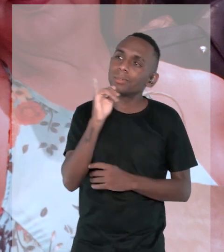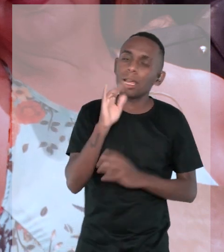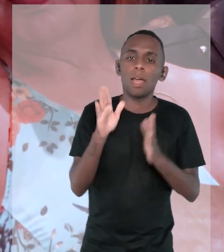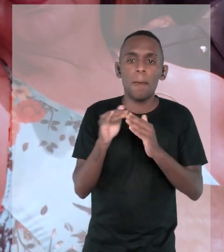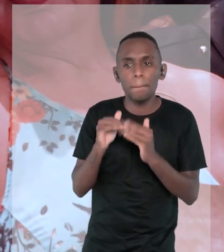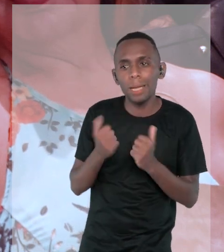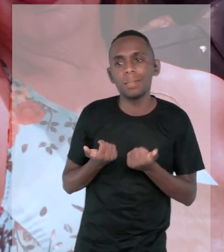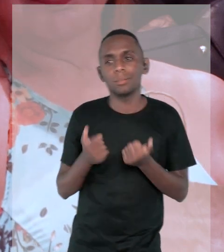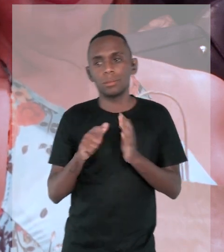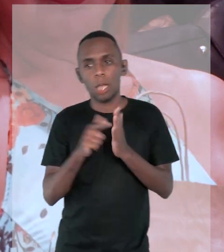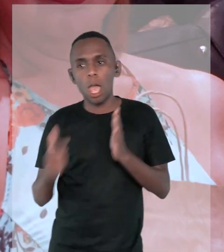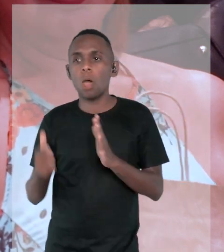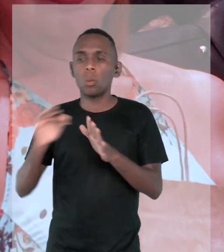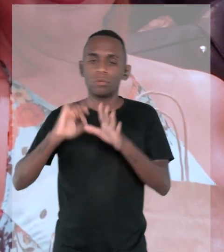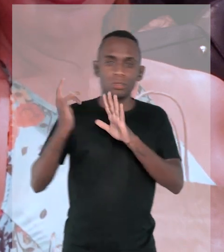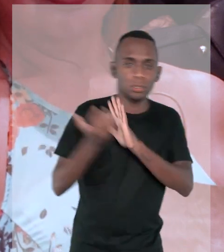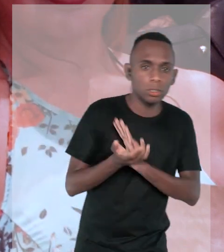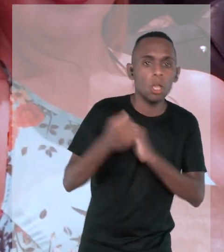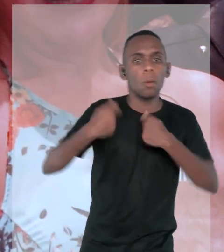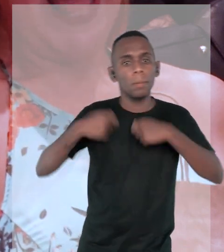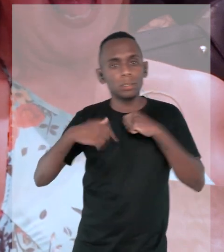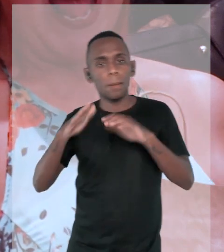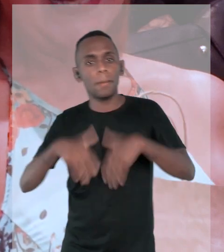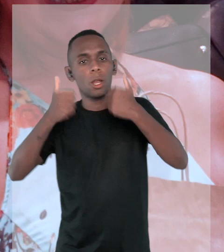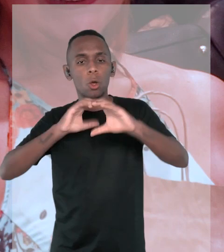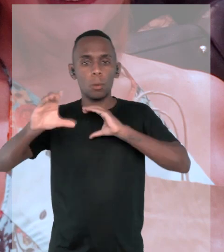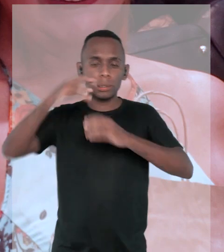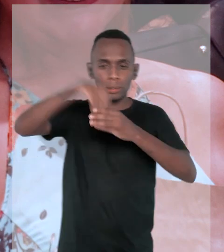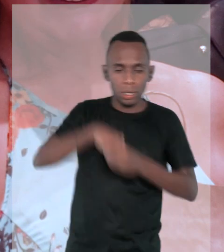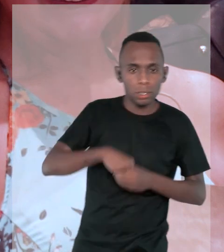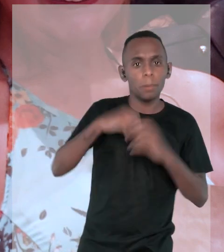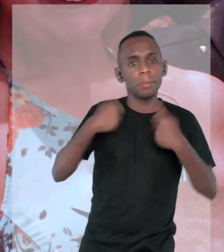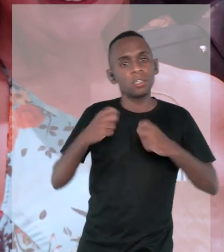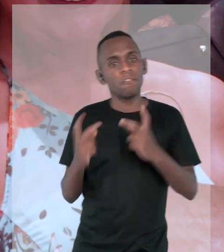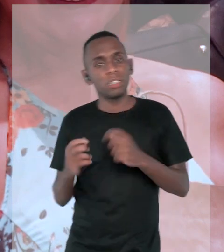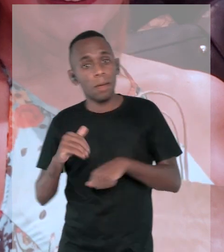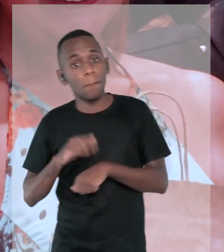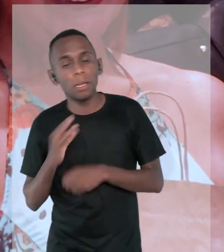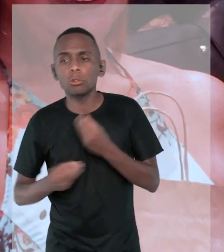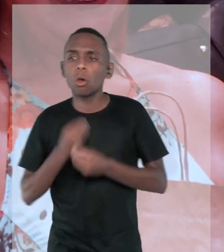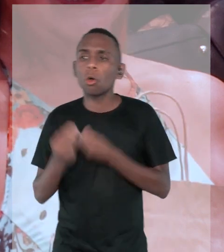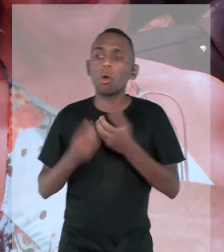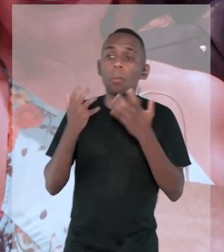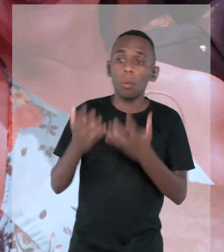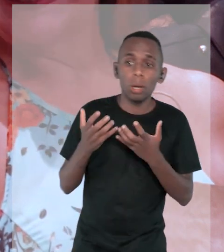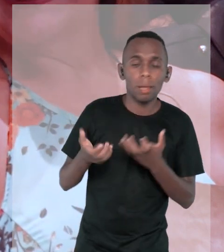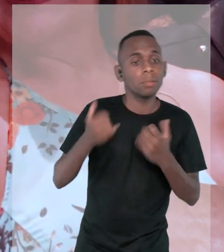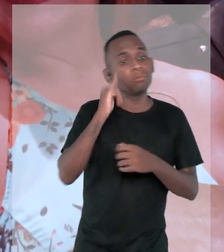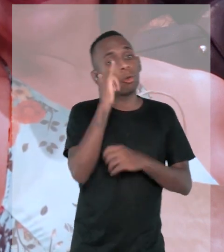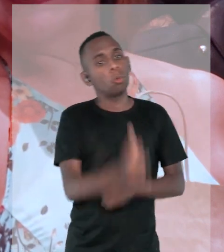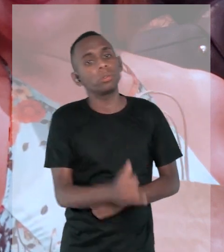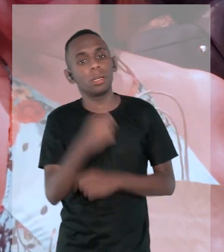o jornalzinho, a mídia social, eu preciso melhorar a comunicação interna, eu preciso vender mais. E como é que você quer que você conta para ele